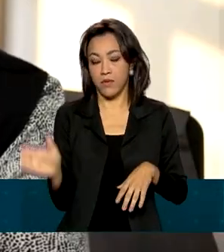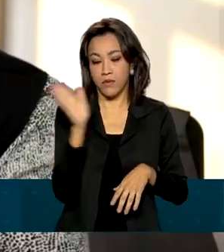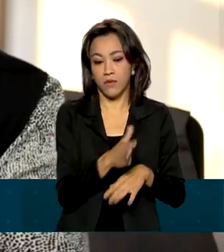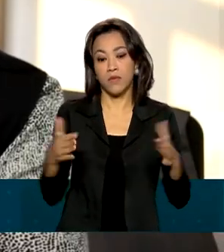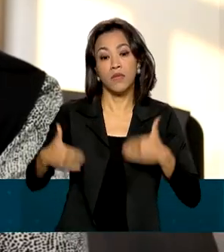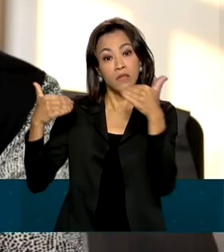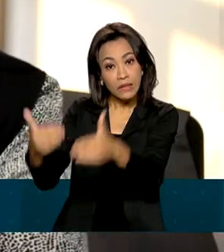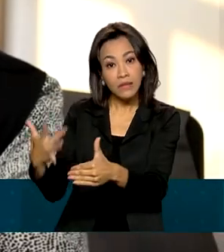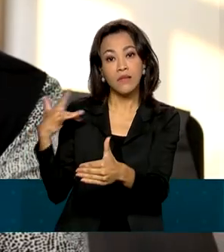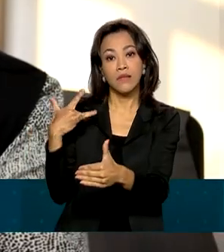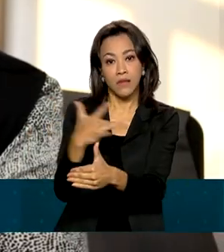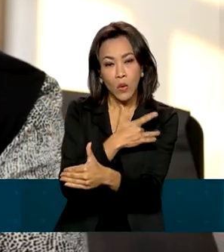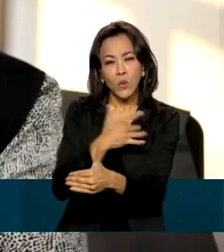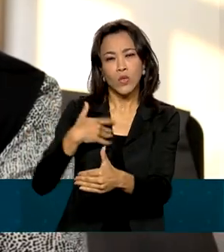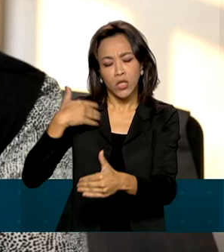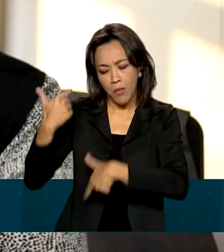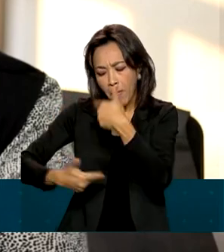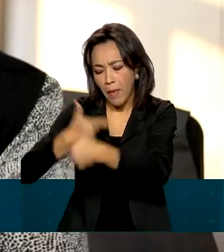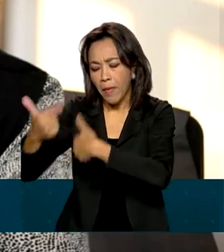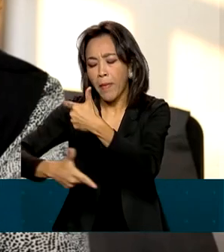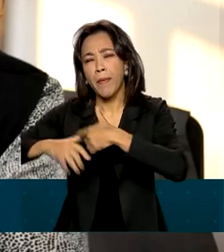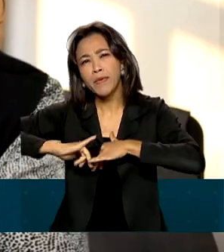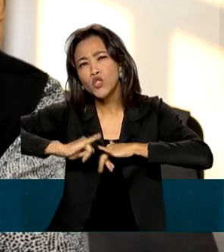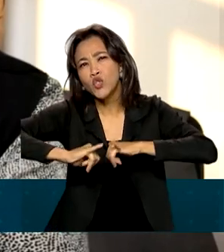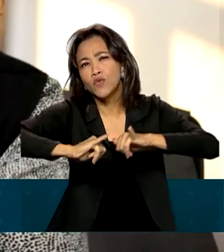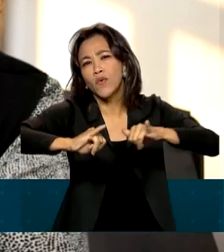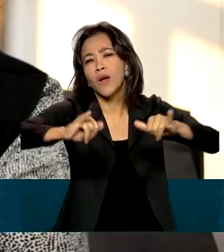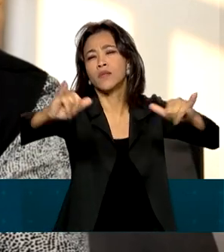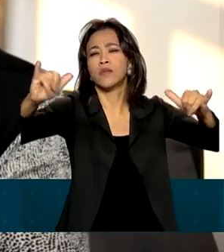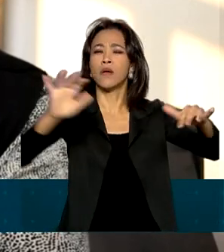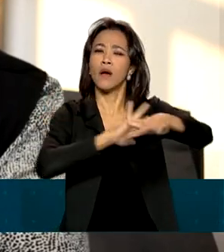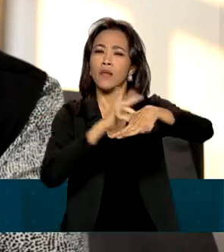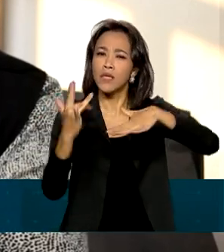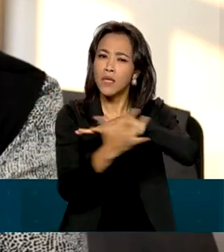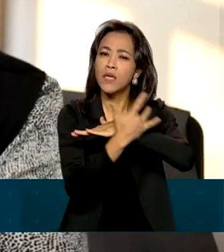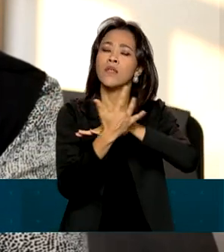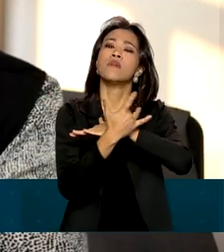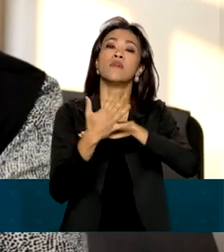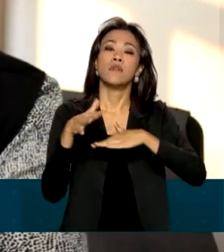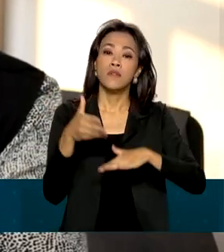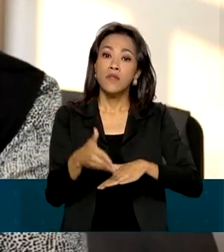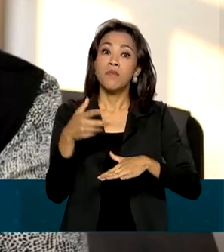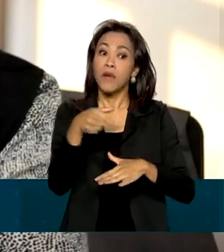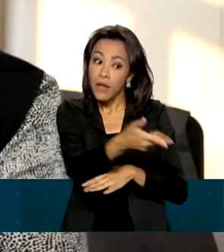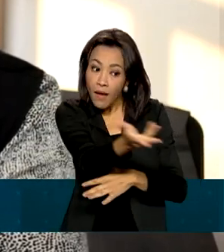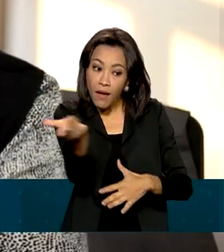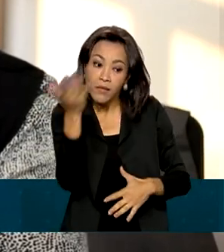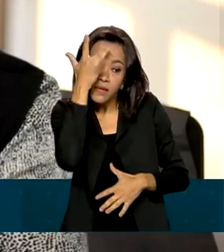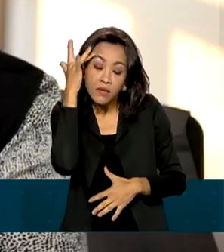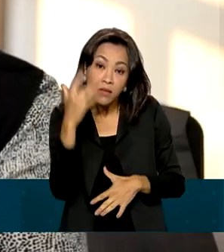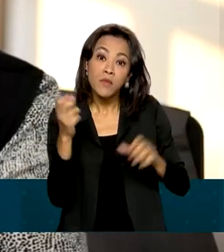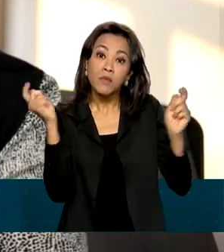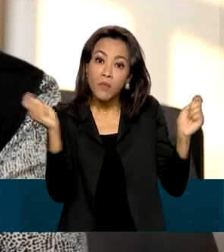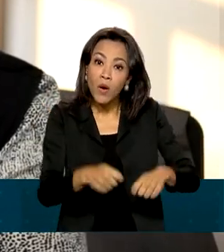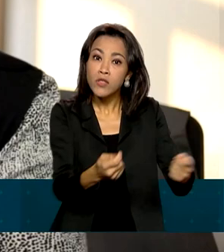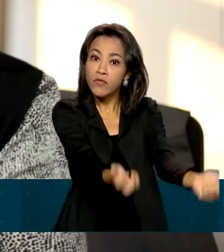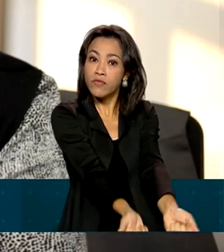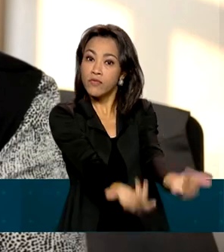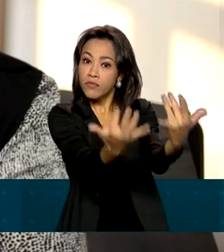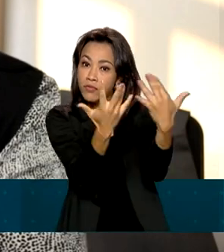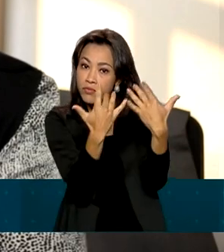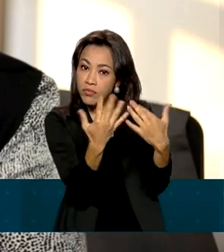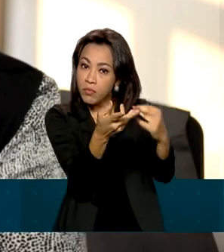tem empreendido ações de comunicações nas redes sociais nas redes sociais para que essa população possa se então né